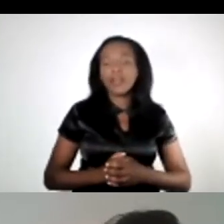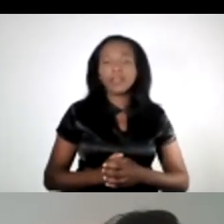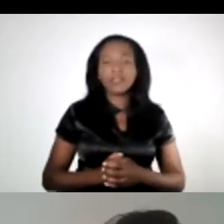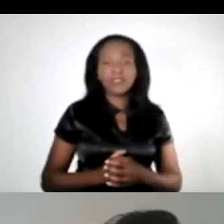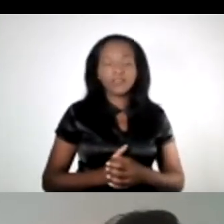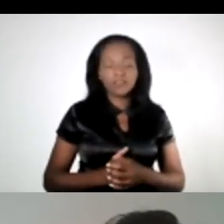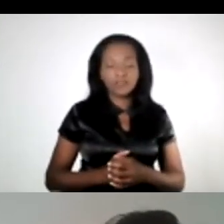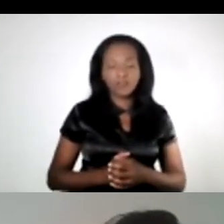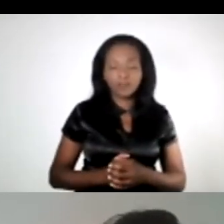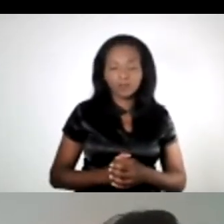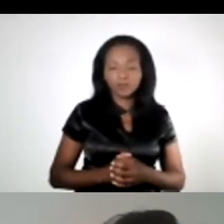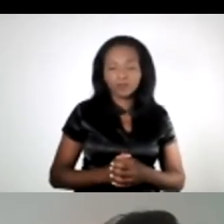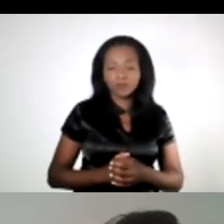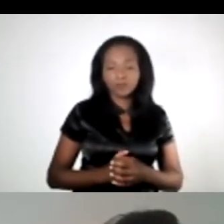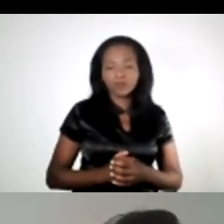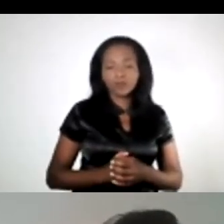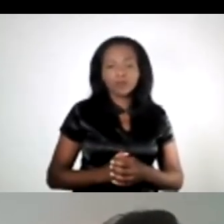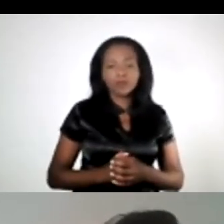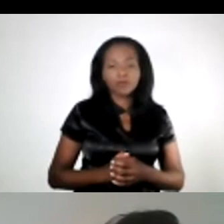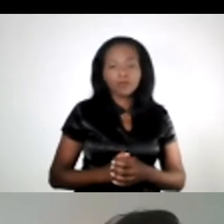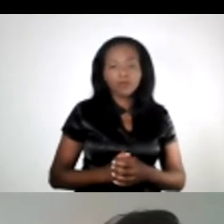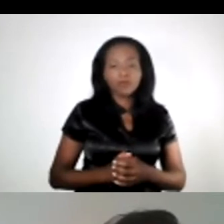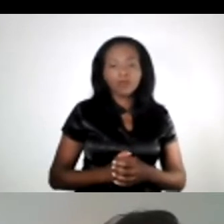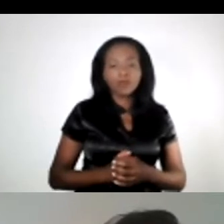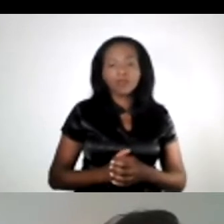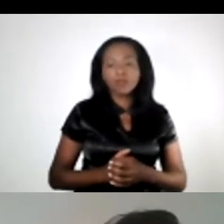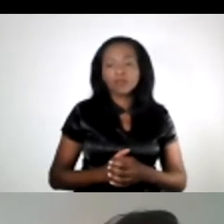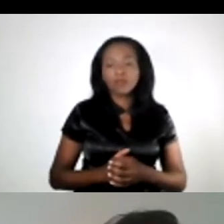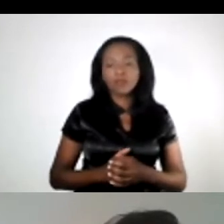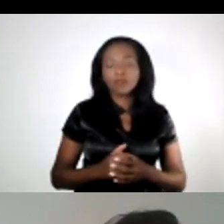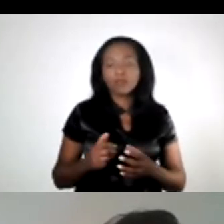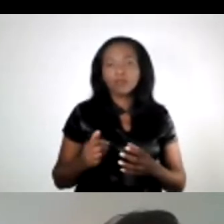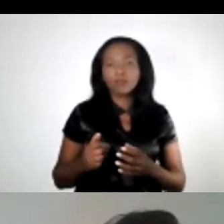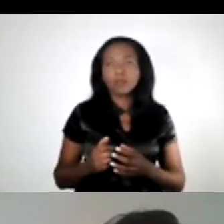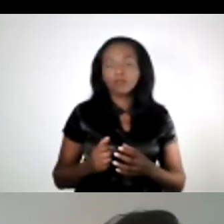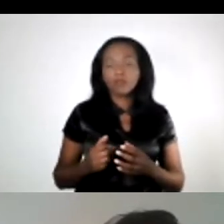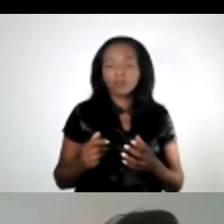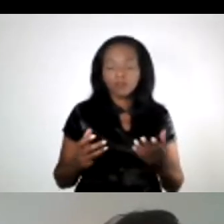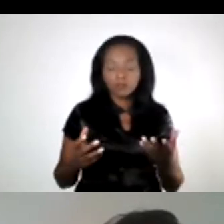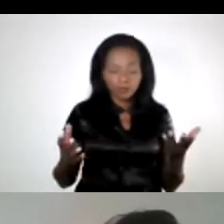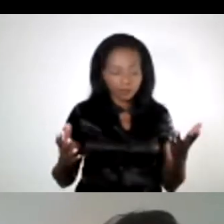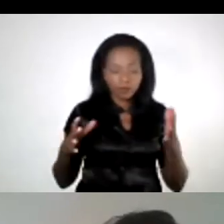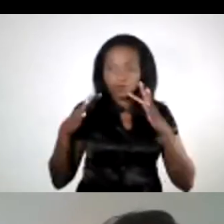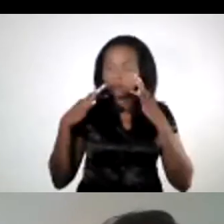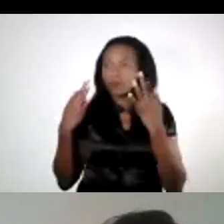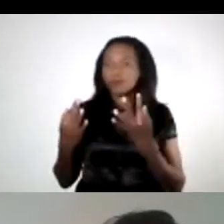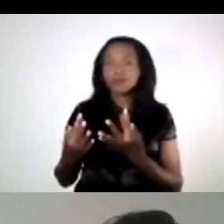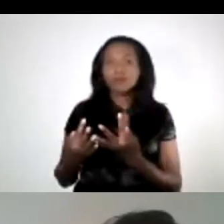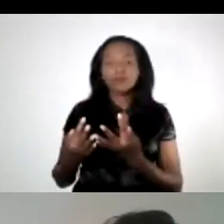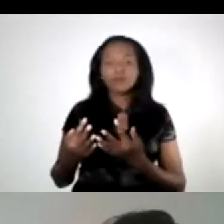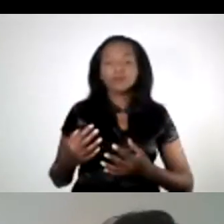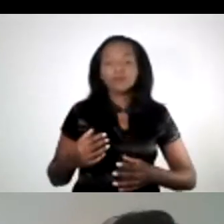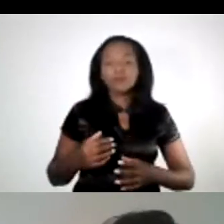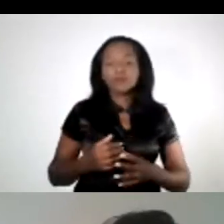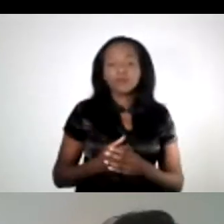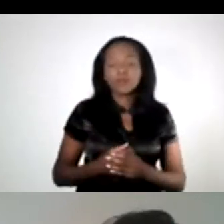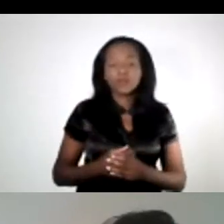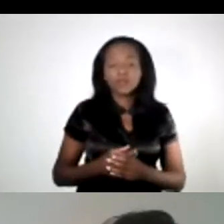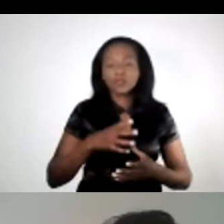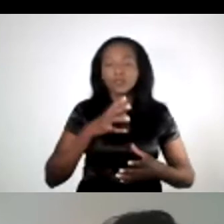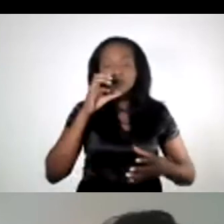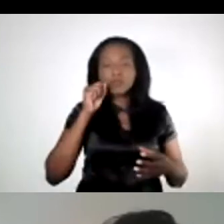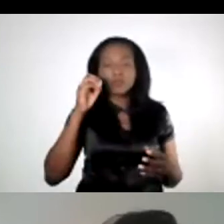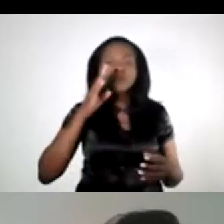exemplares. 2.000 exemplares, então esses 2.000 exemplares, eles abarcaram as famílias, né, que são os detentores do saber. E